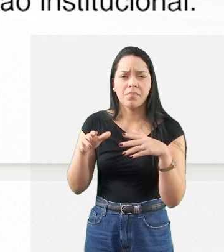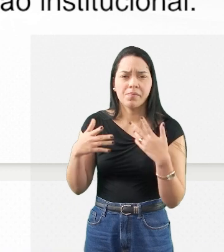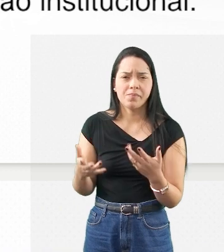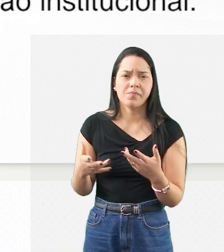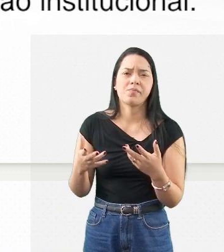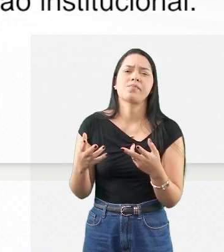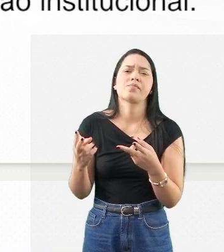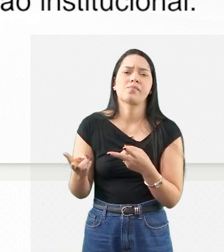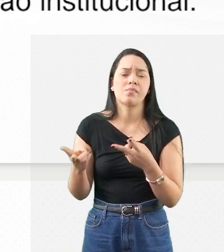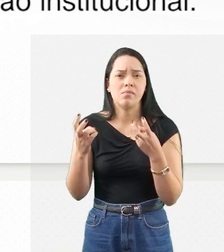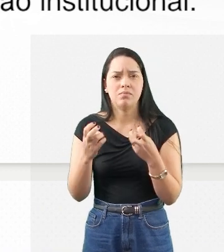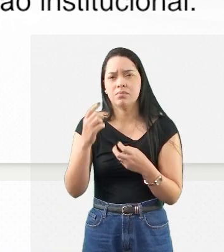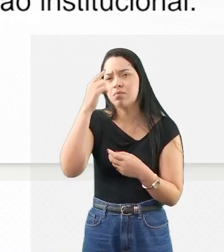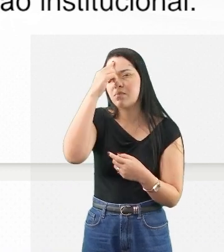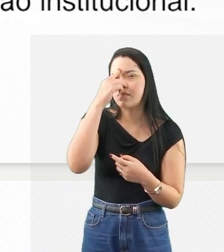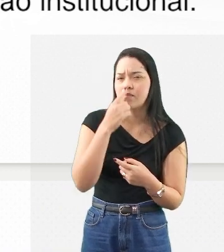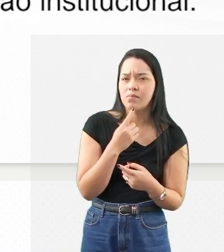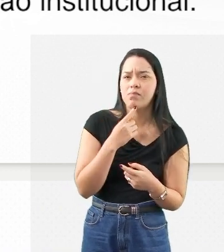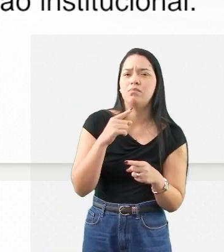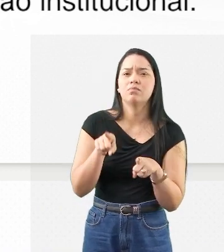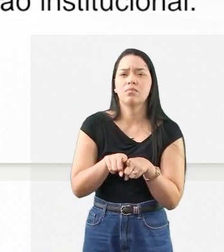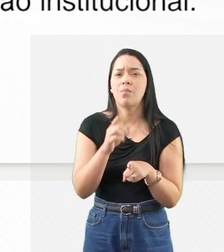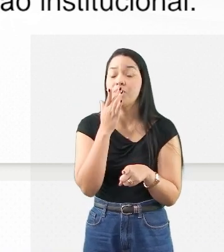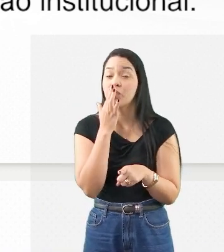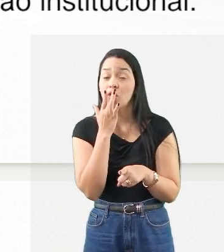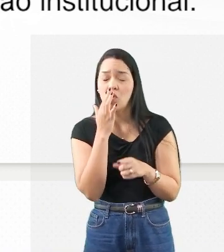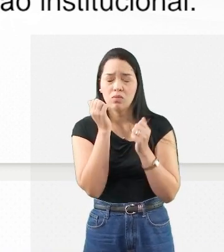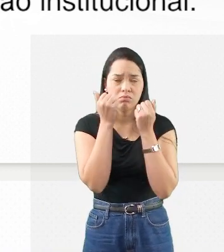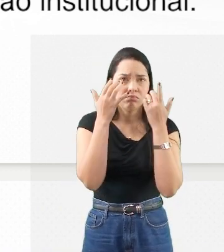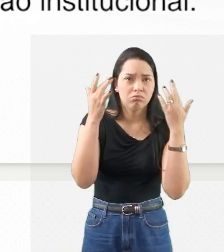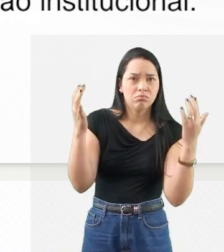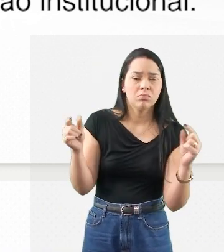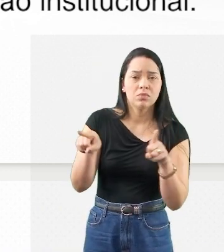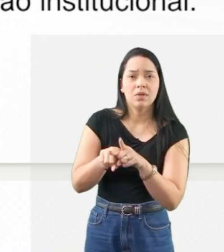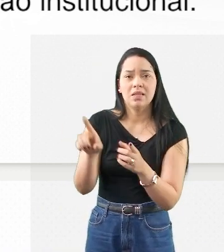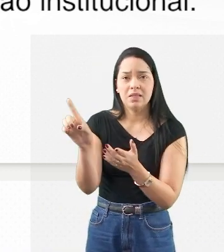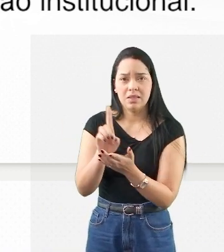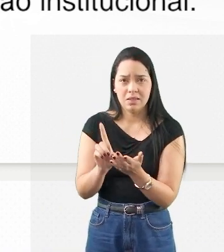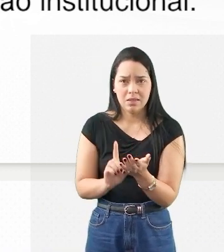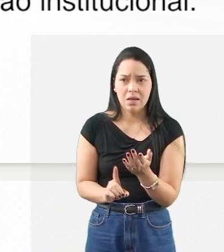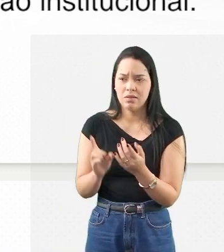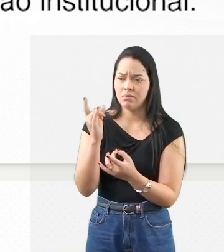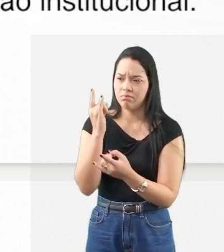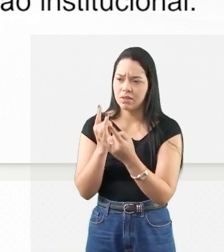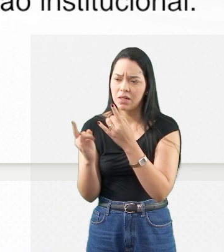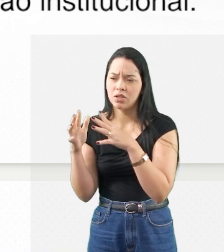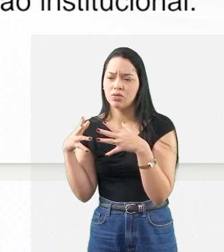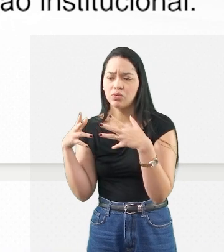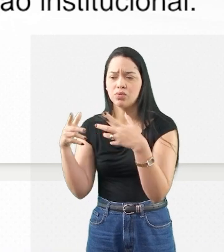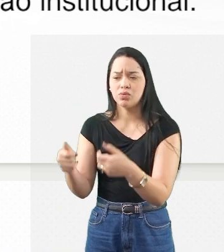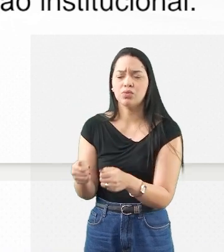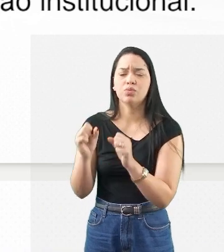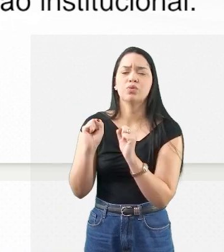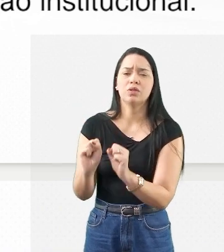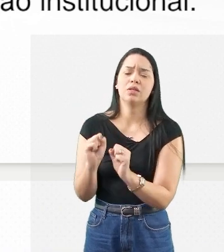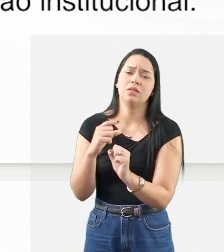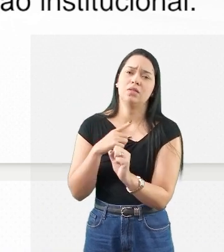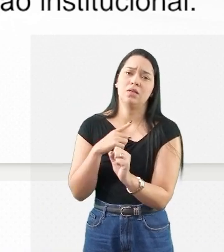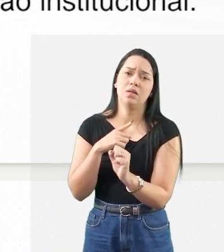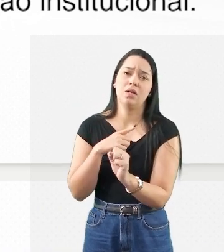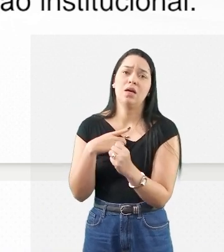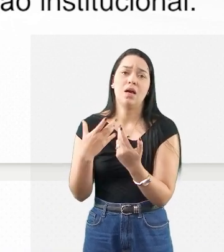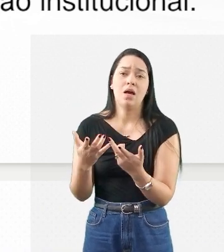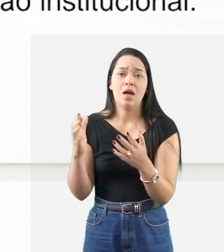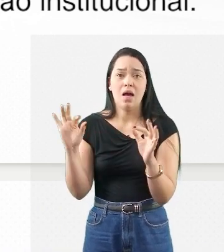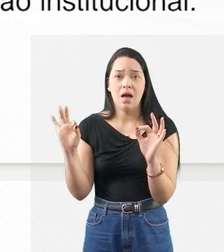uso de imagens, cores, designs atraentes, tudo isso para tentar captar